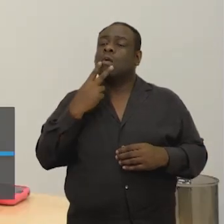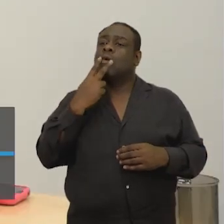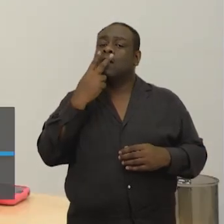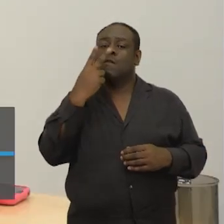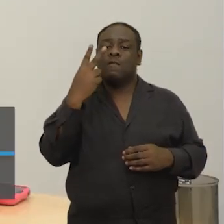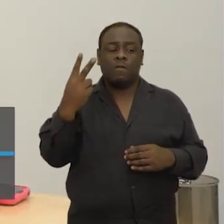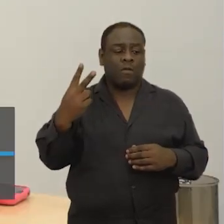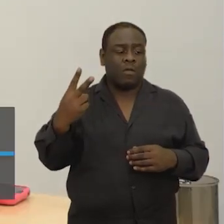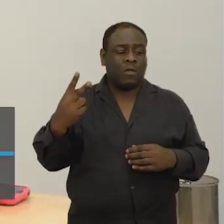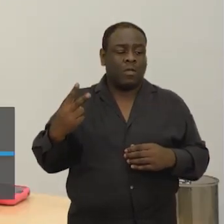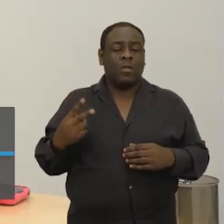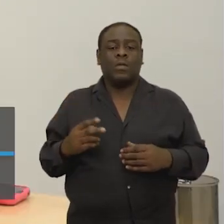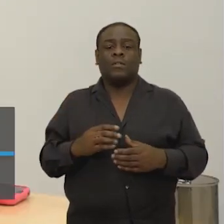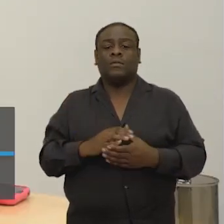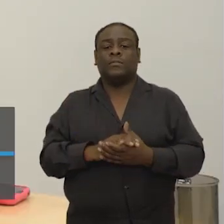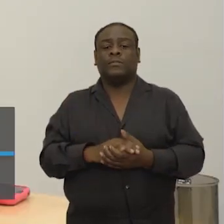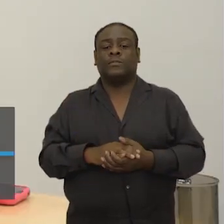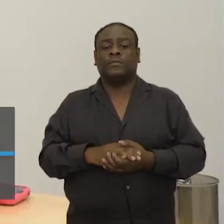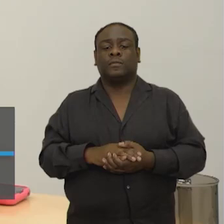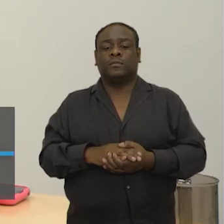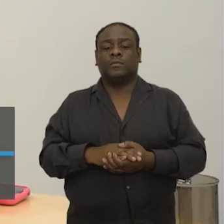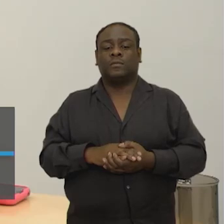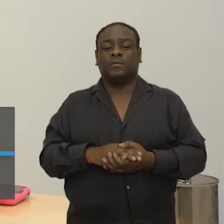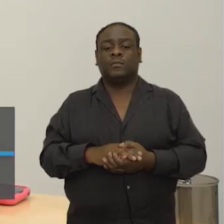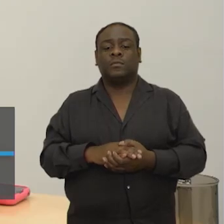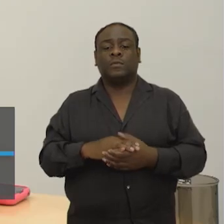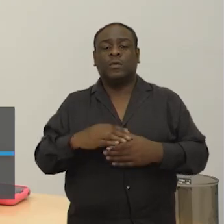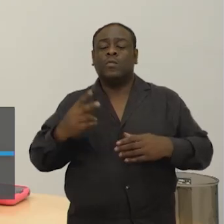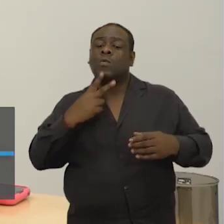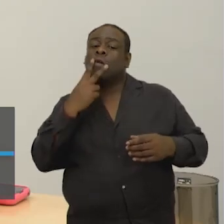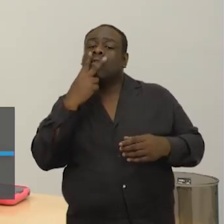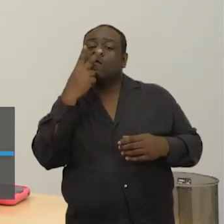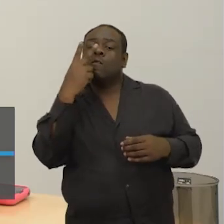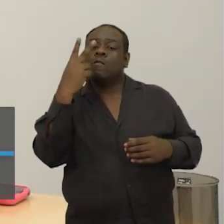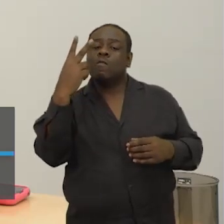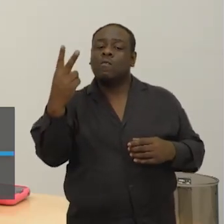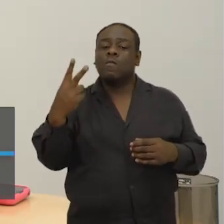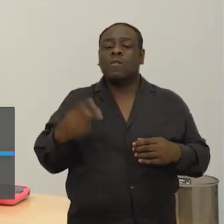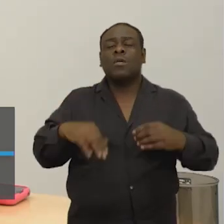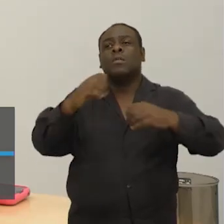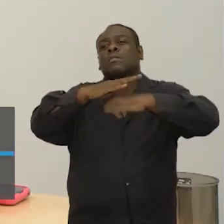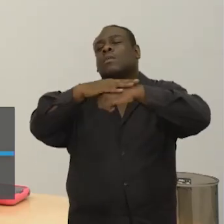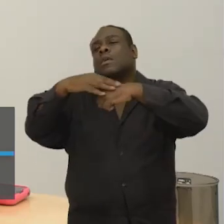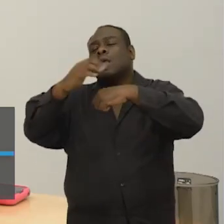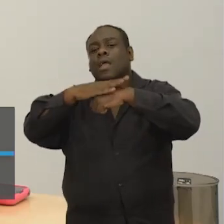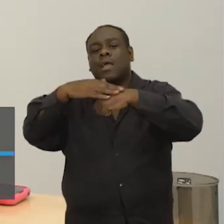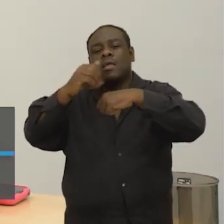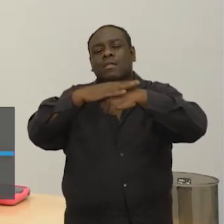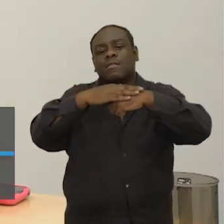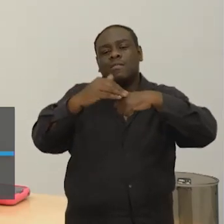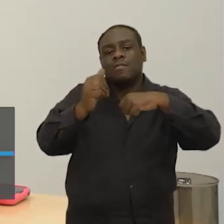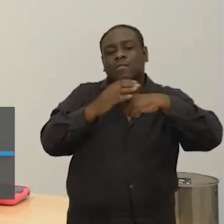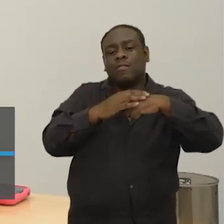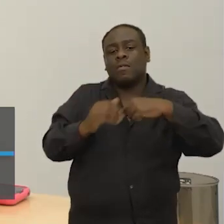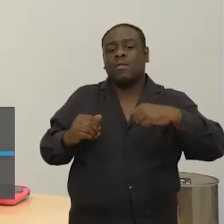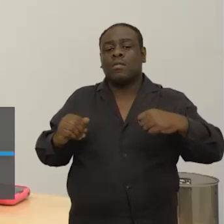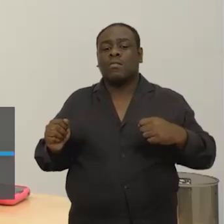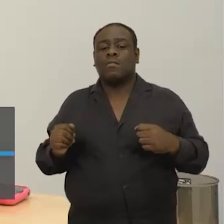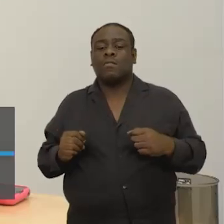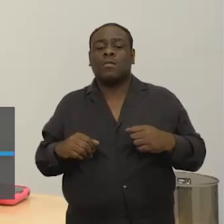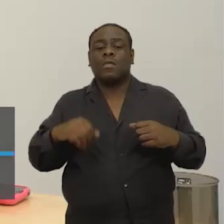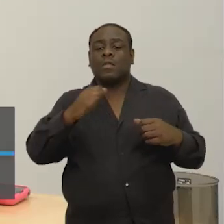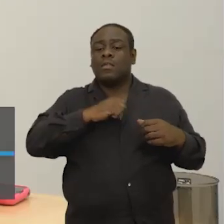Letícia, da aluna da professora Márcia, manda o seguinte: uma voz carismática e de alguma forma receptiva.